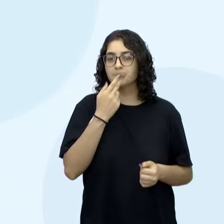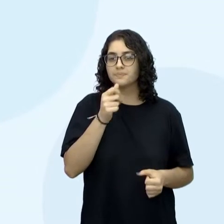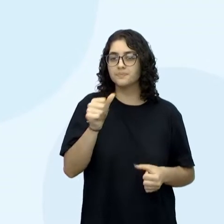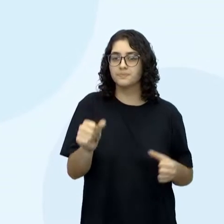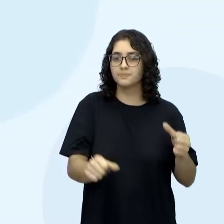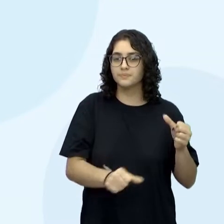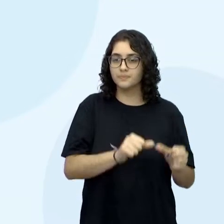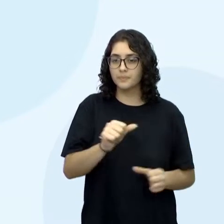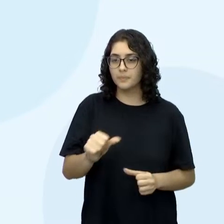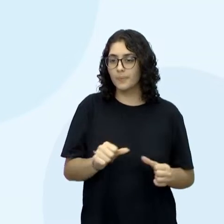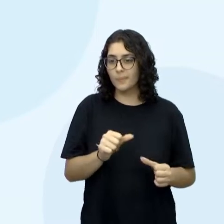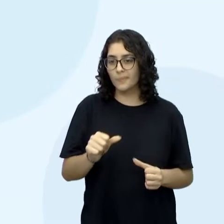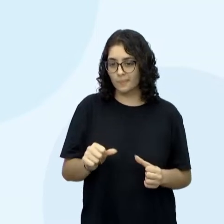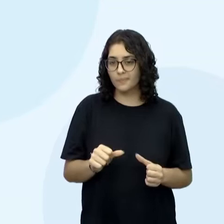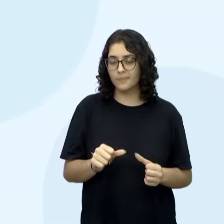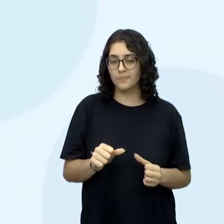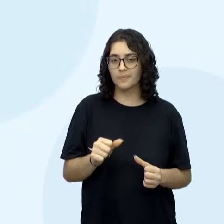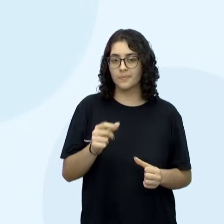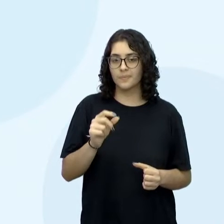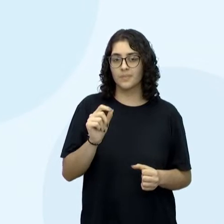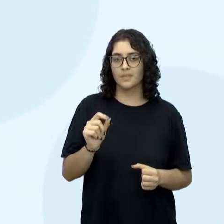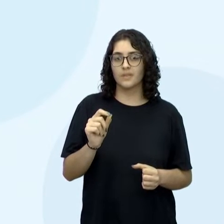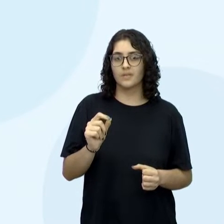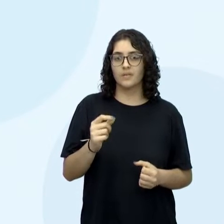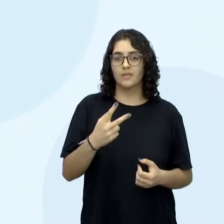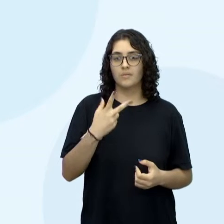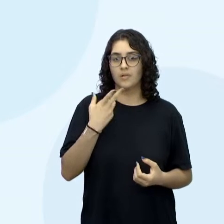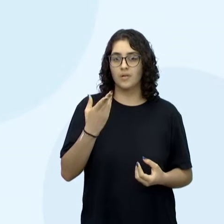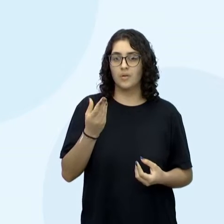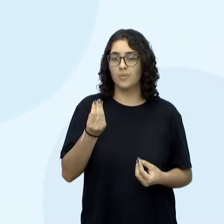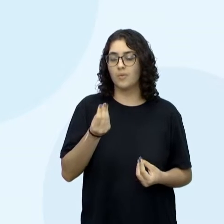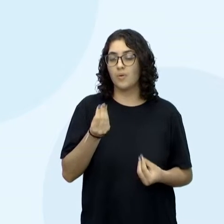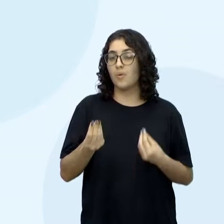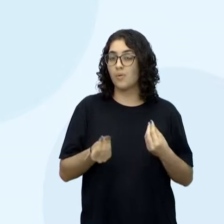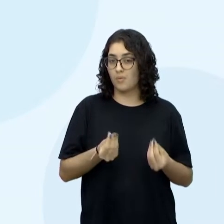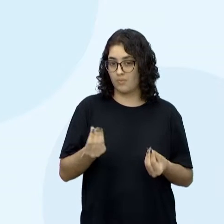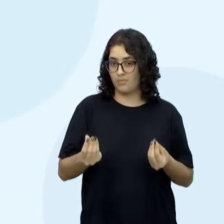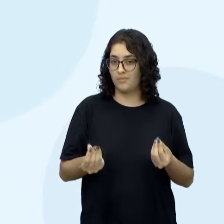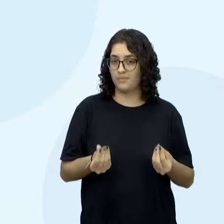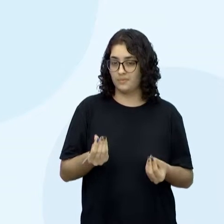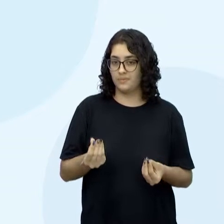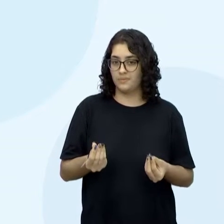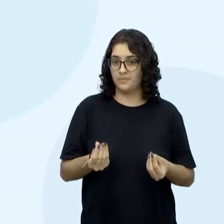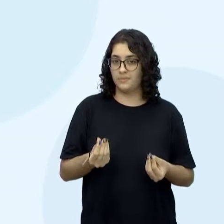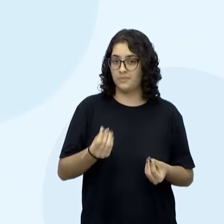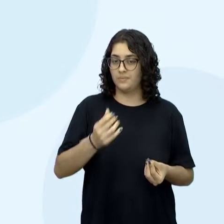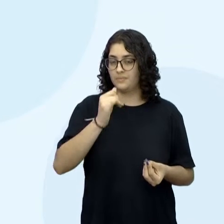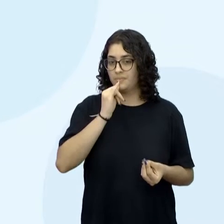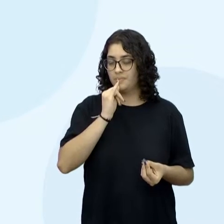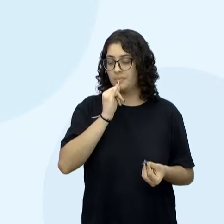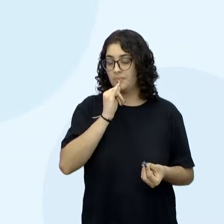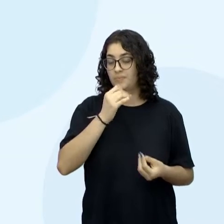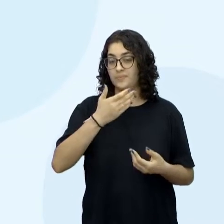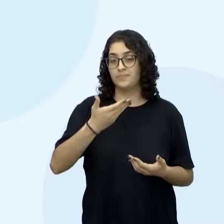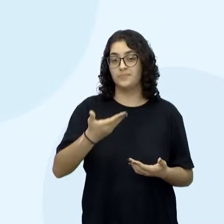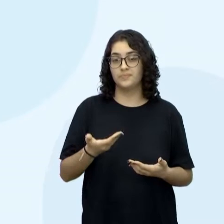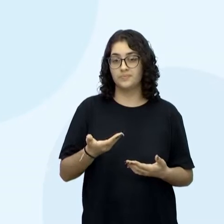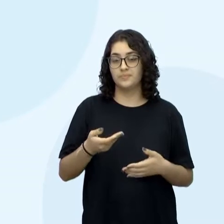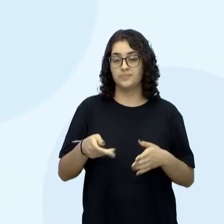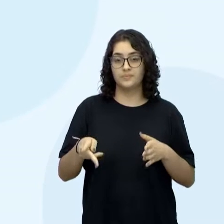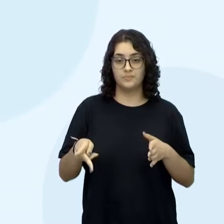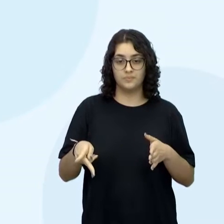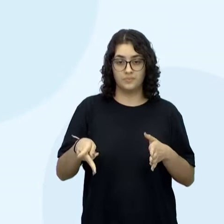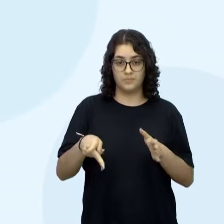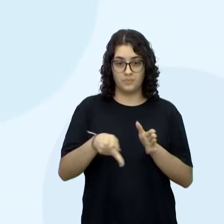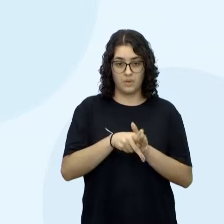transformar ou tentar levar em rédeas curtas, digamos assim, a questão de que o